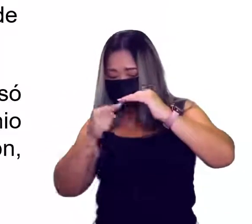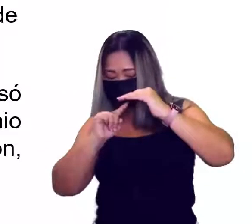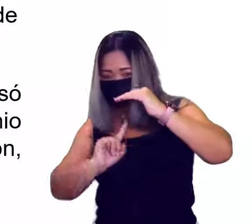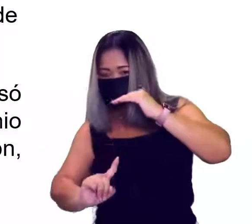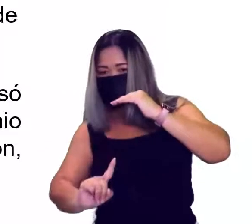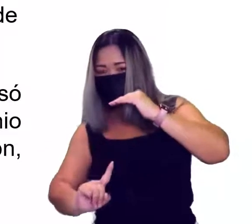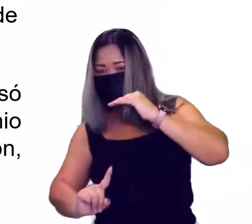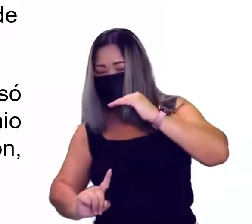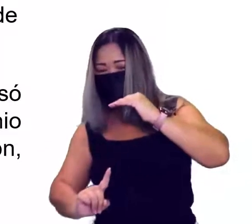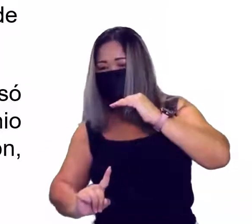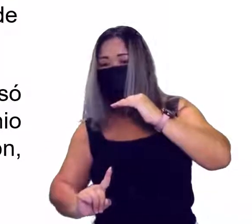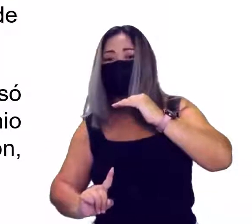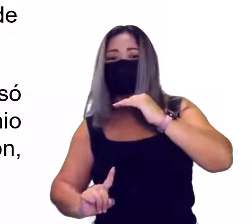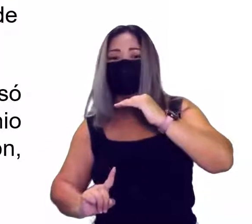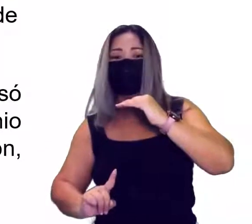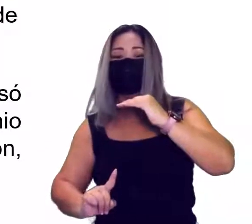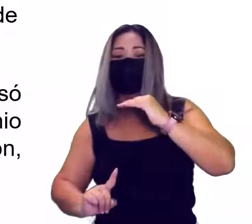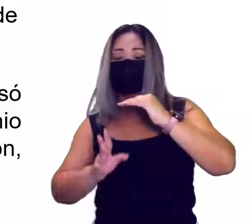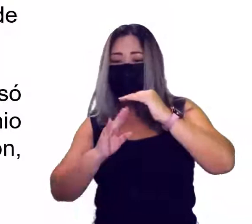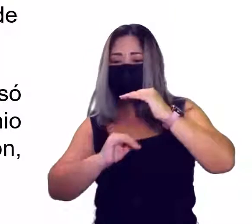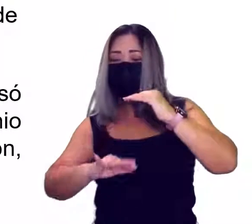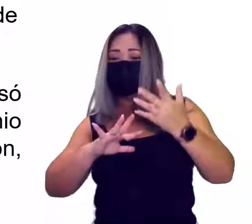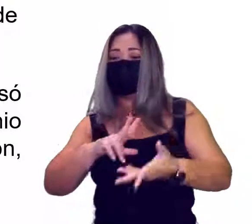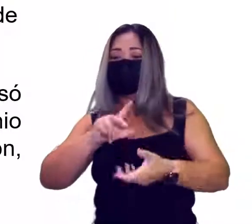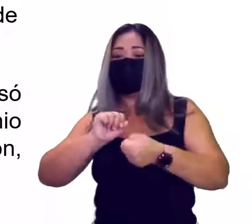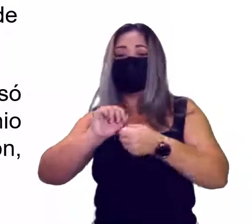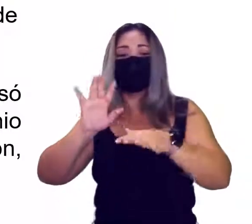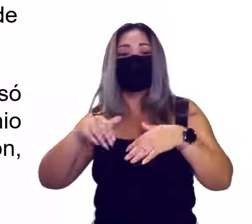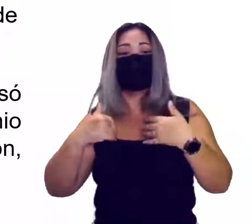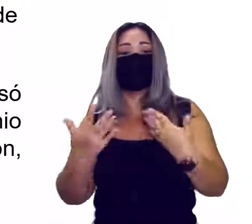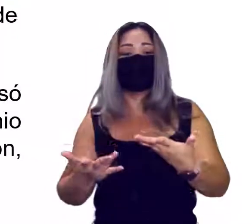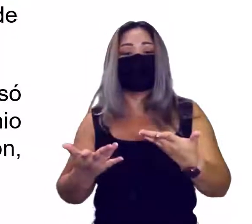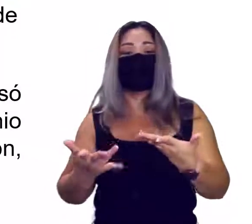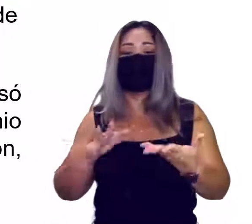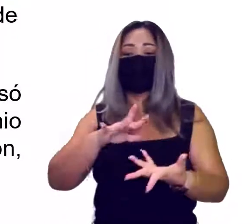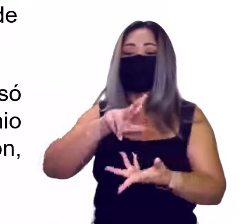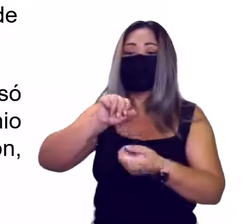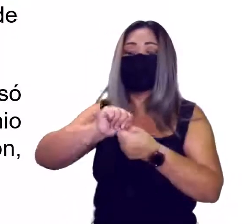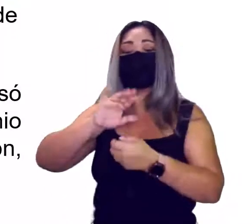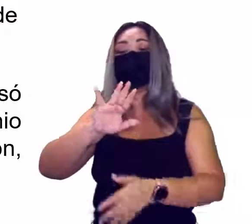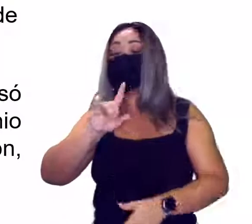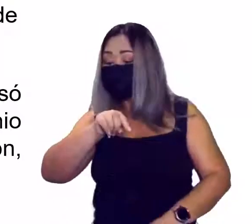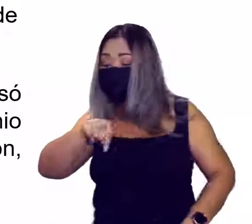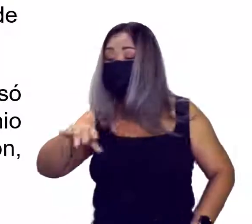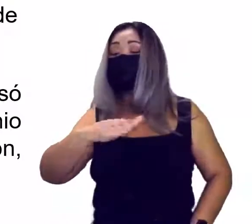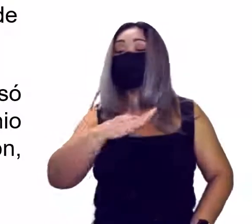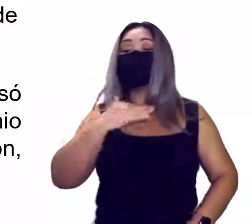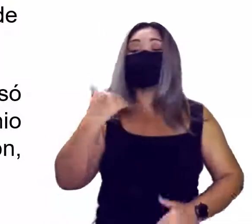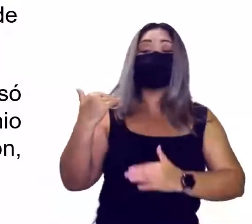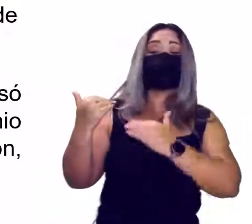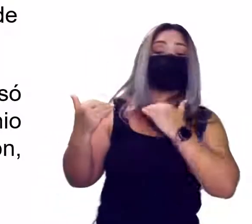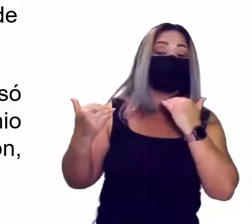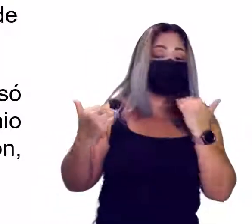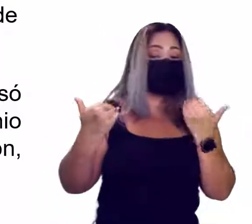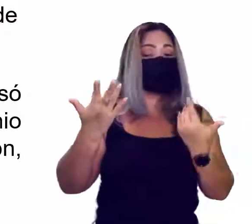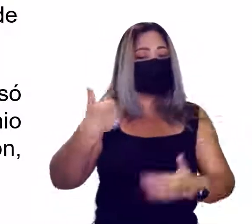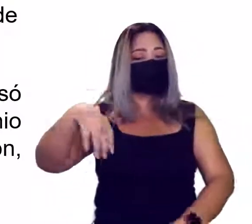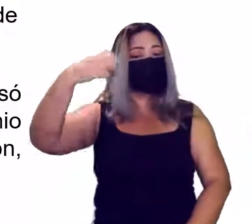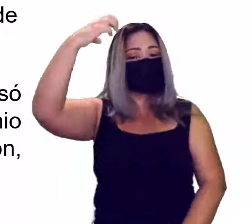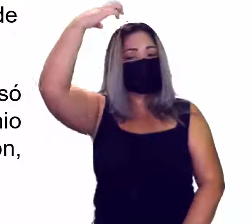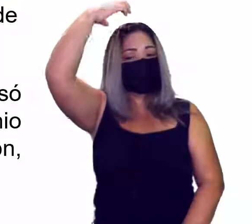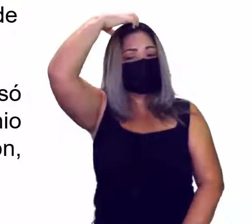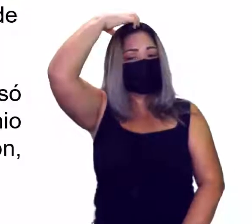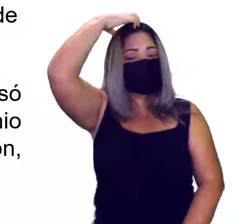embaixo, sob, né? É um submundo. É o mundo dos mortos. Ele é o rei de lá. E